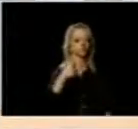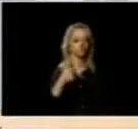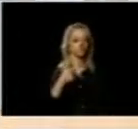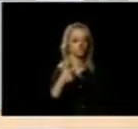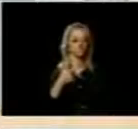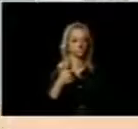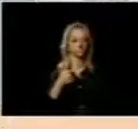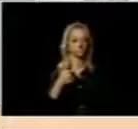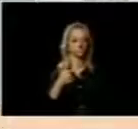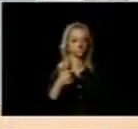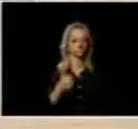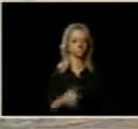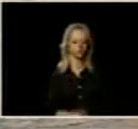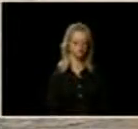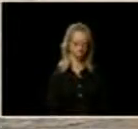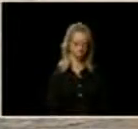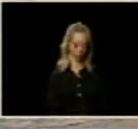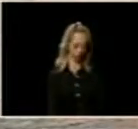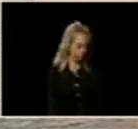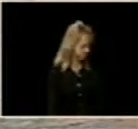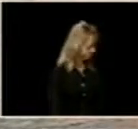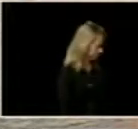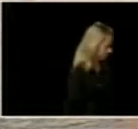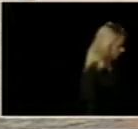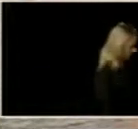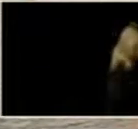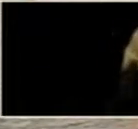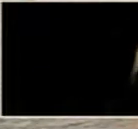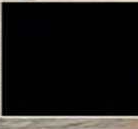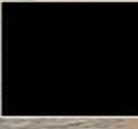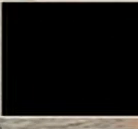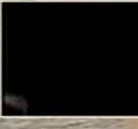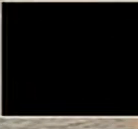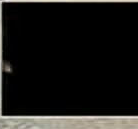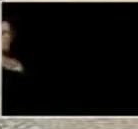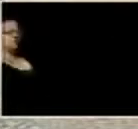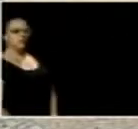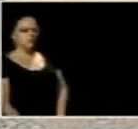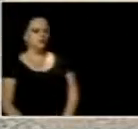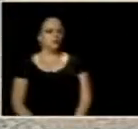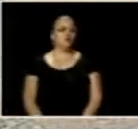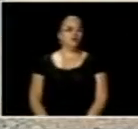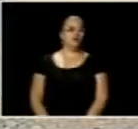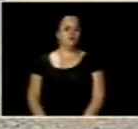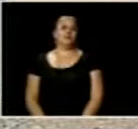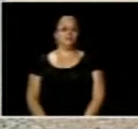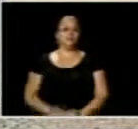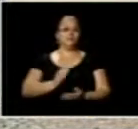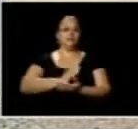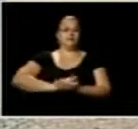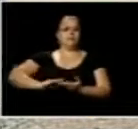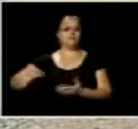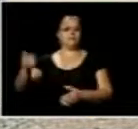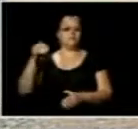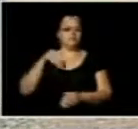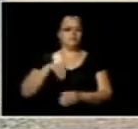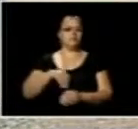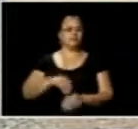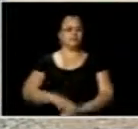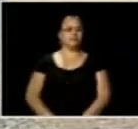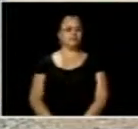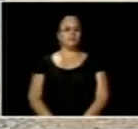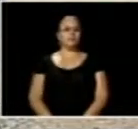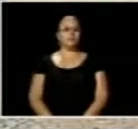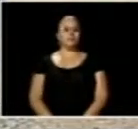considerações. Encaminhamento de voto, eu me inscrevo. Carlos. Também. Tá bem. Vereador Luiz, vereador Douglas.